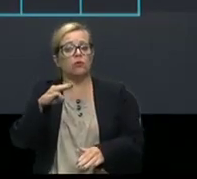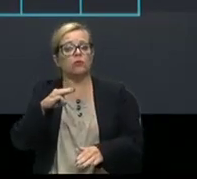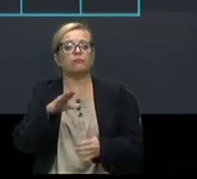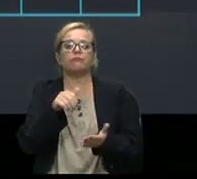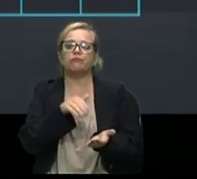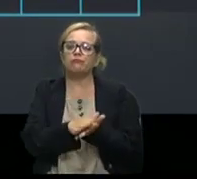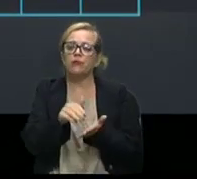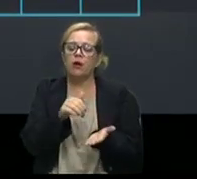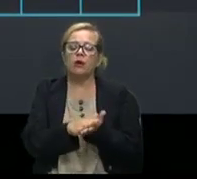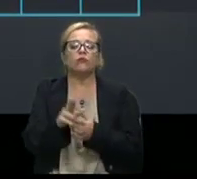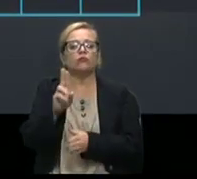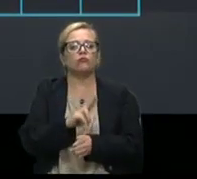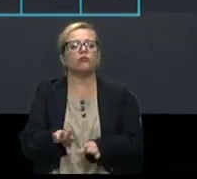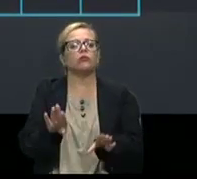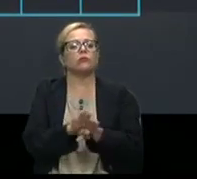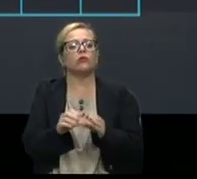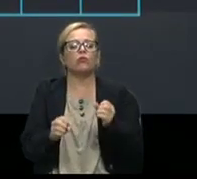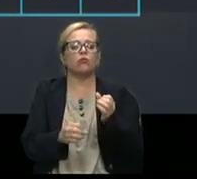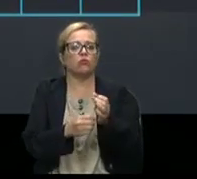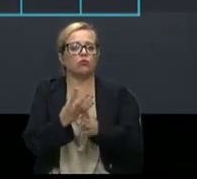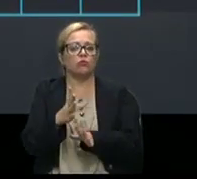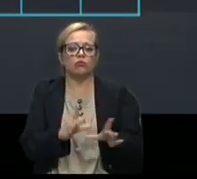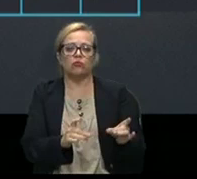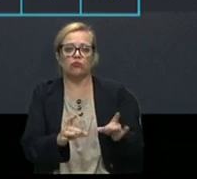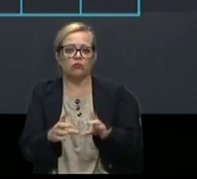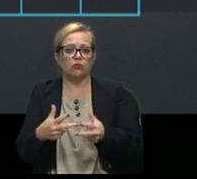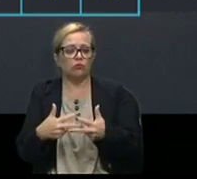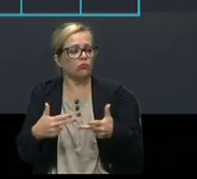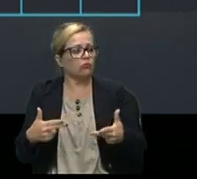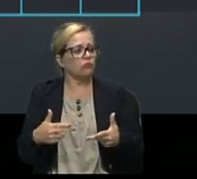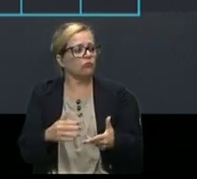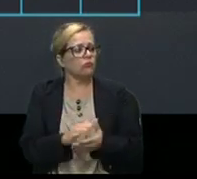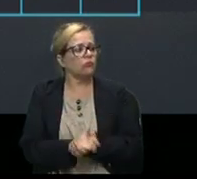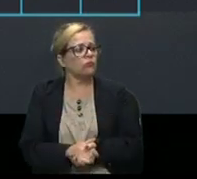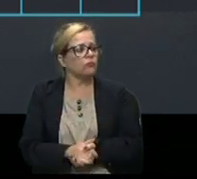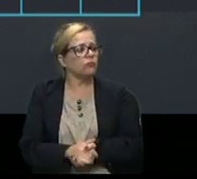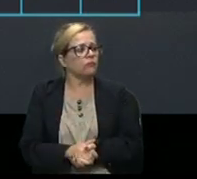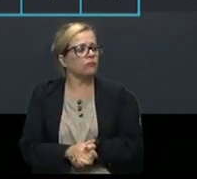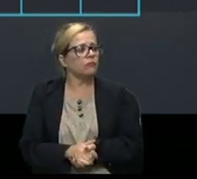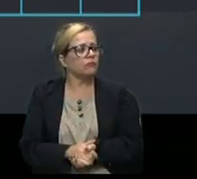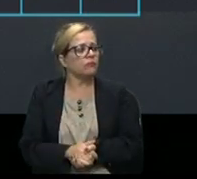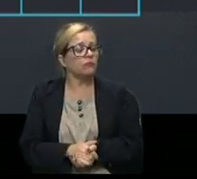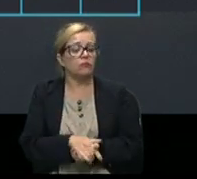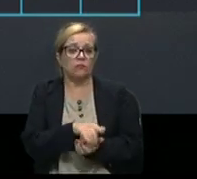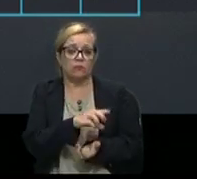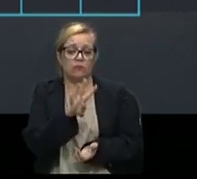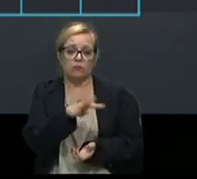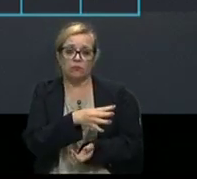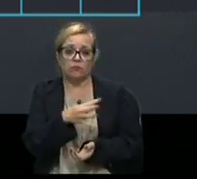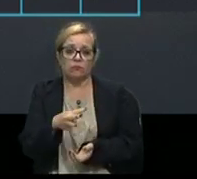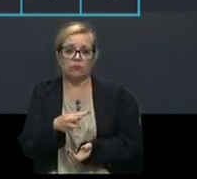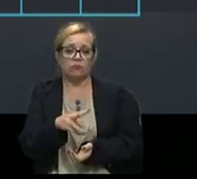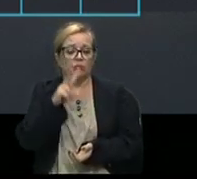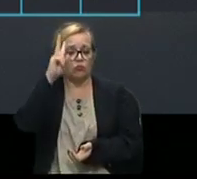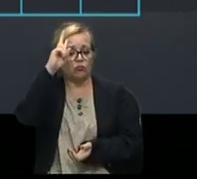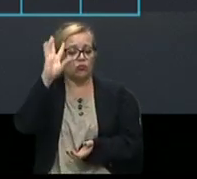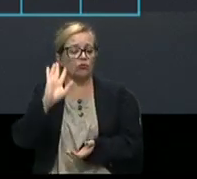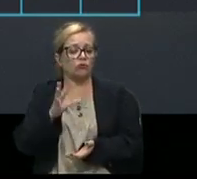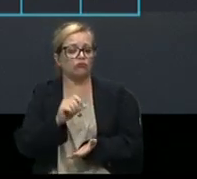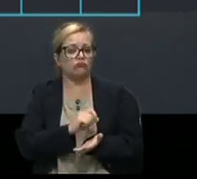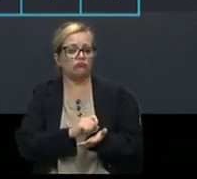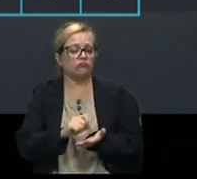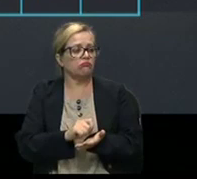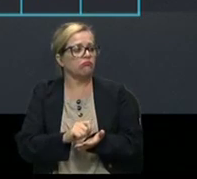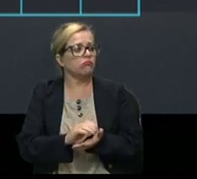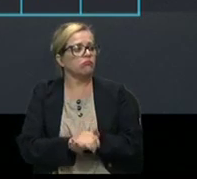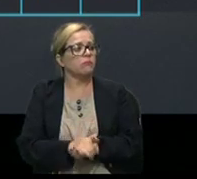gastos com a propaganda e quantidade de vendas de um produto. Vamos considerar essa tabela contendo um histórico de registros.